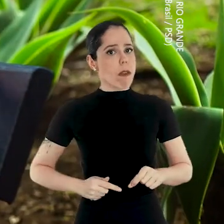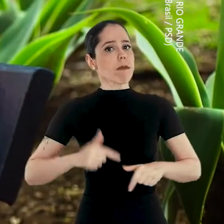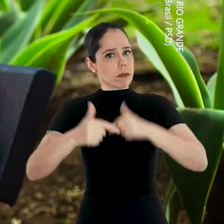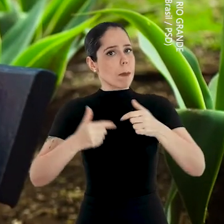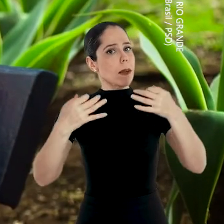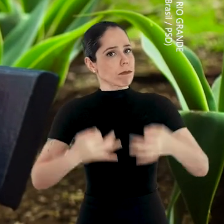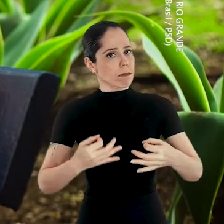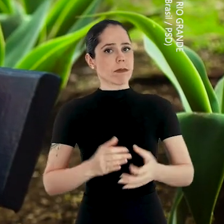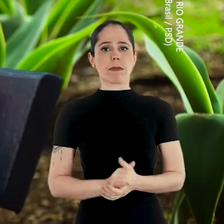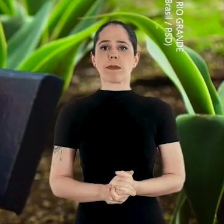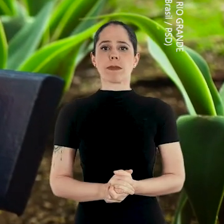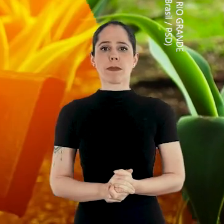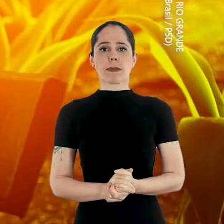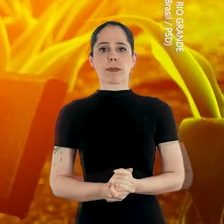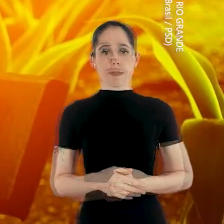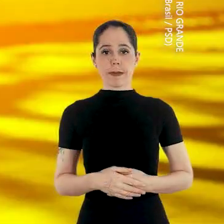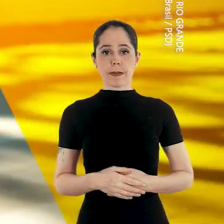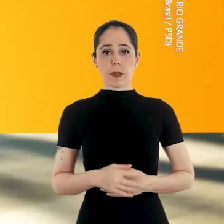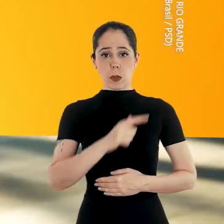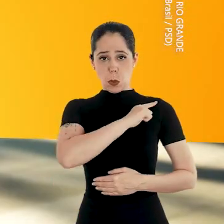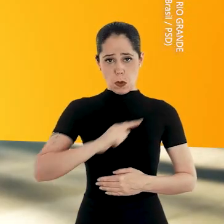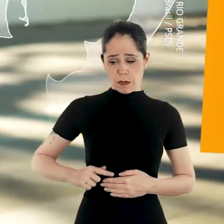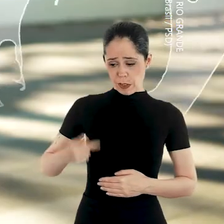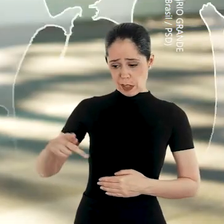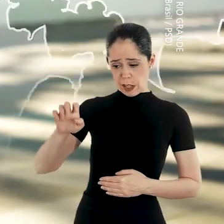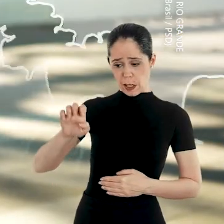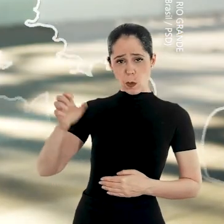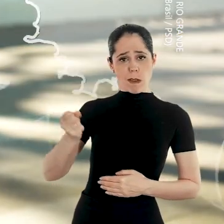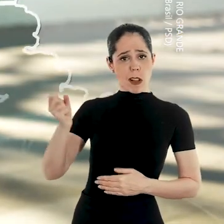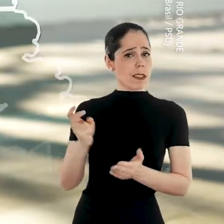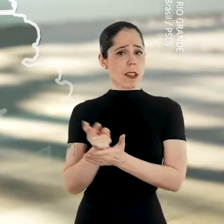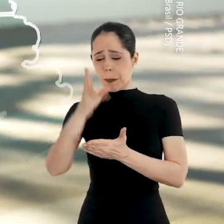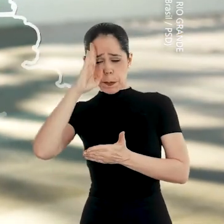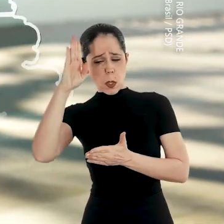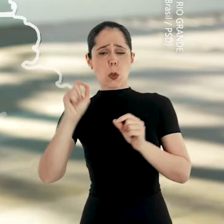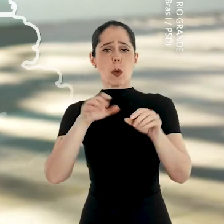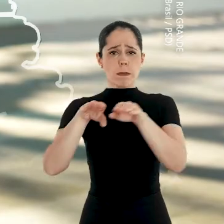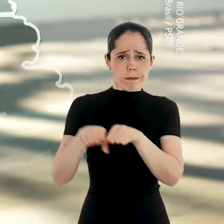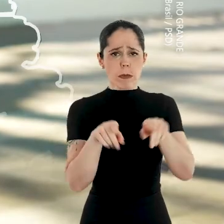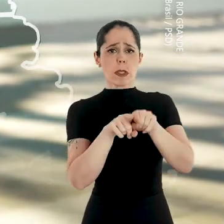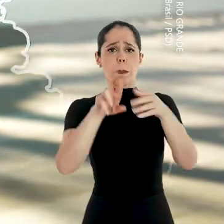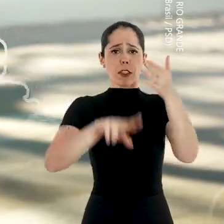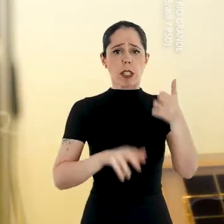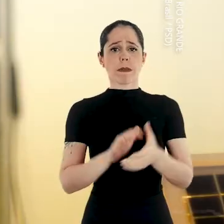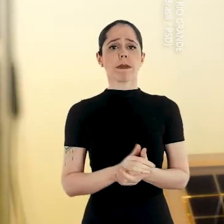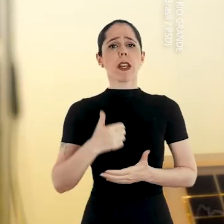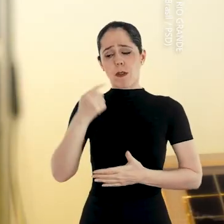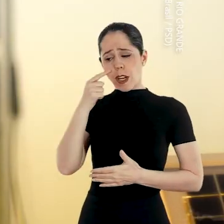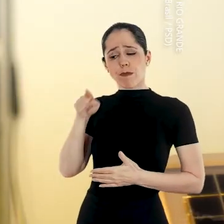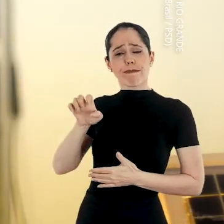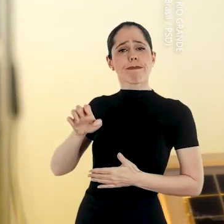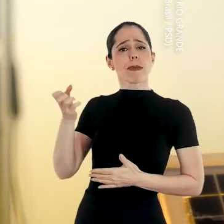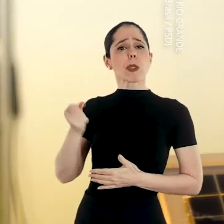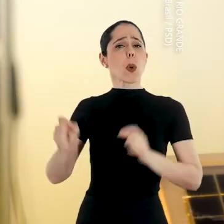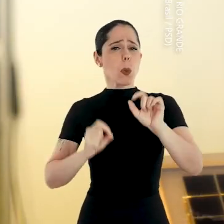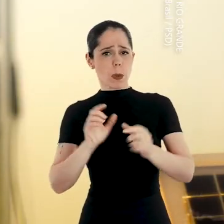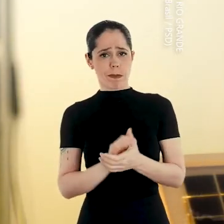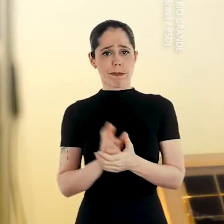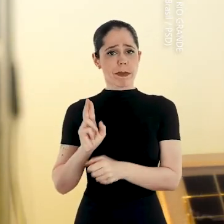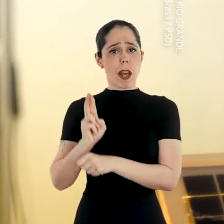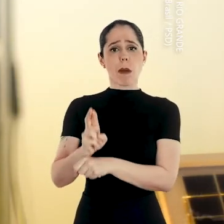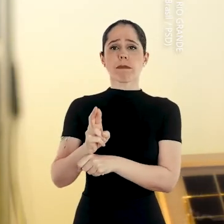se um governo está trabalhando direito. O governo do Eduardo sempre priorizou a igualdade e a diversidade. Eu vejo no Eduardo